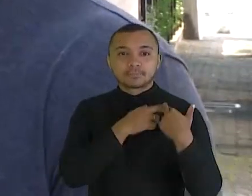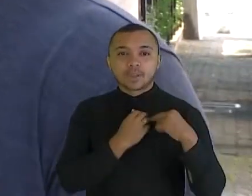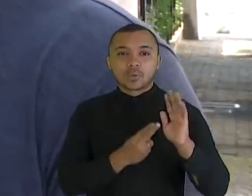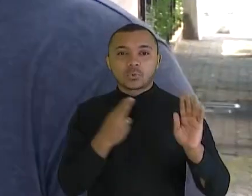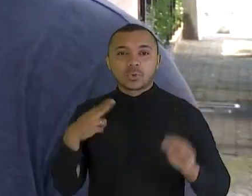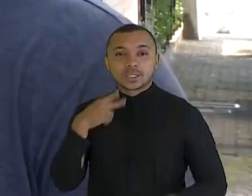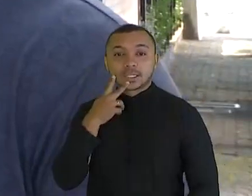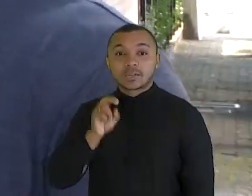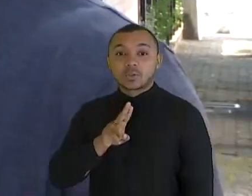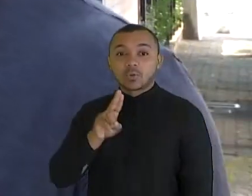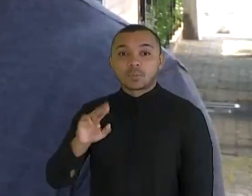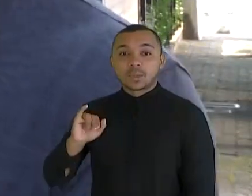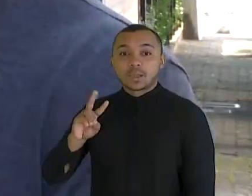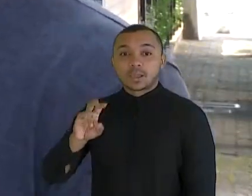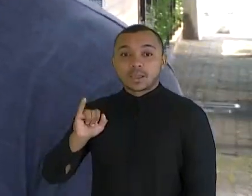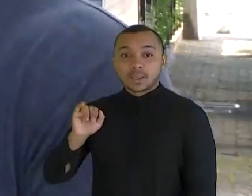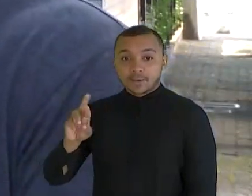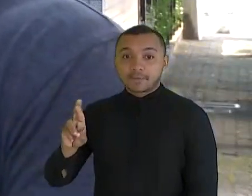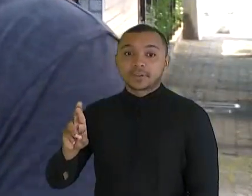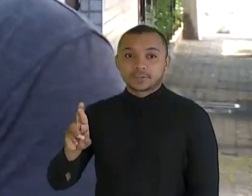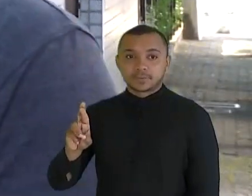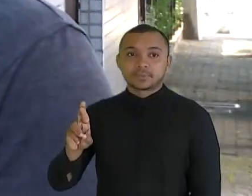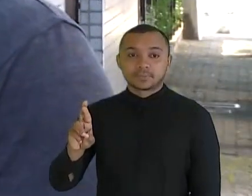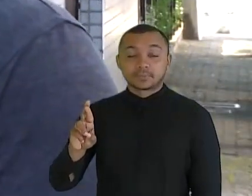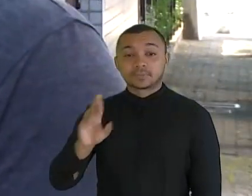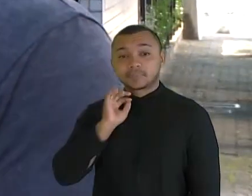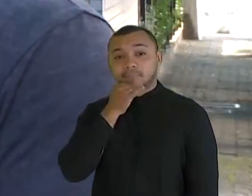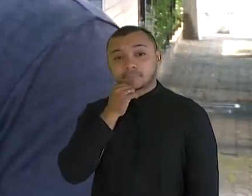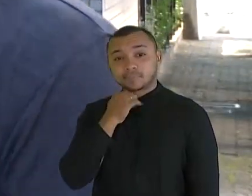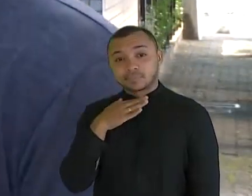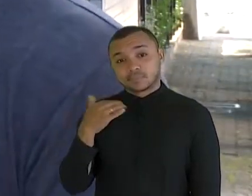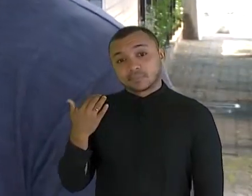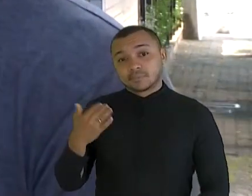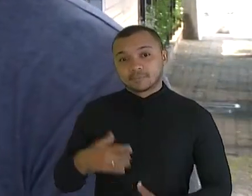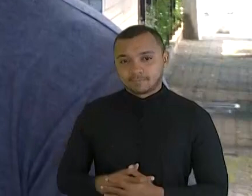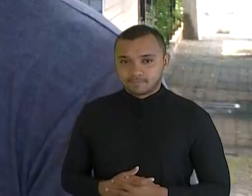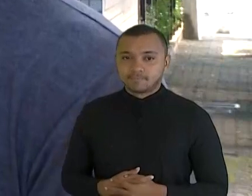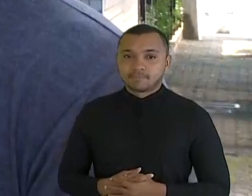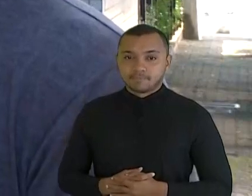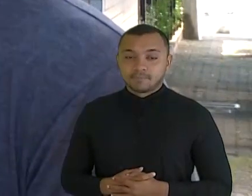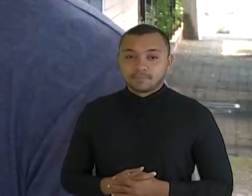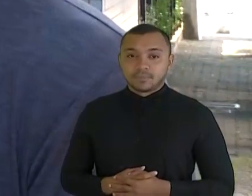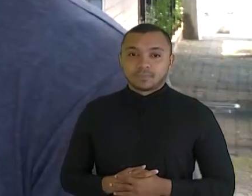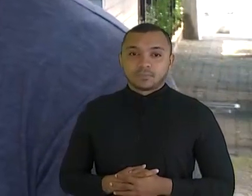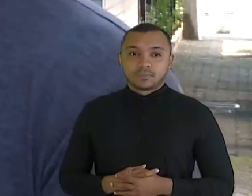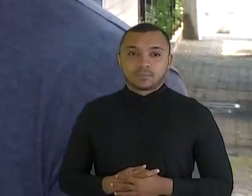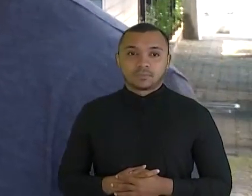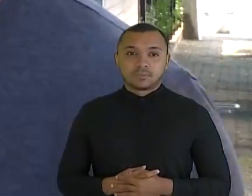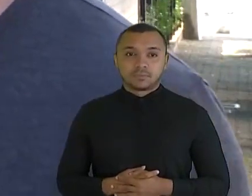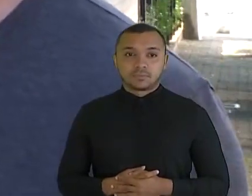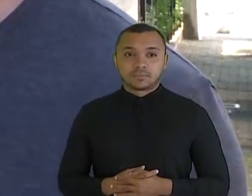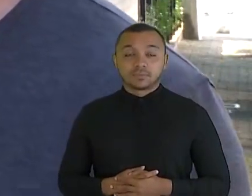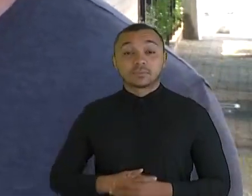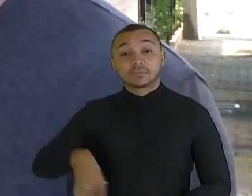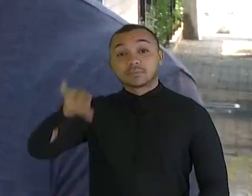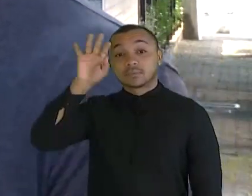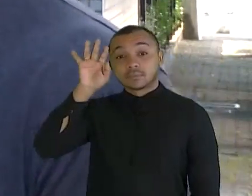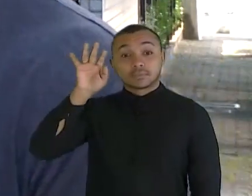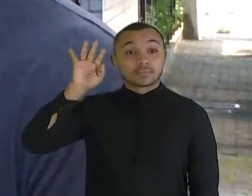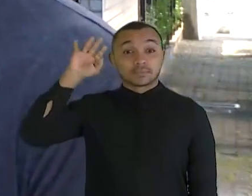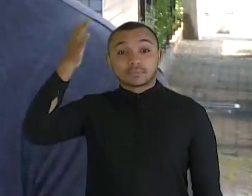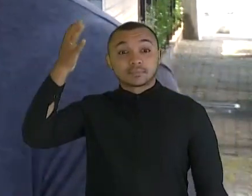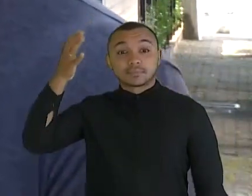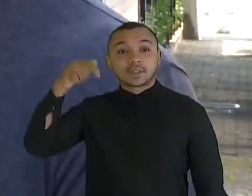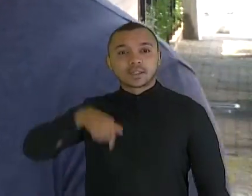Bivar, já, né, não está mais entre nós, já faleceu. E a gente resolveu, nós do